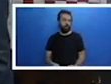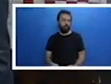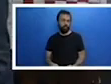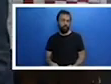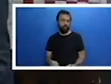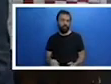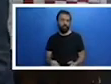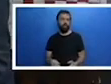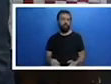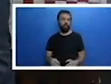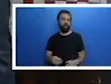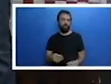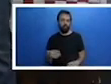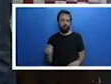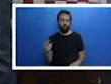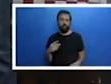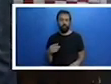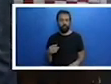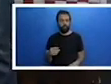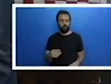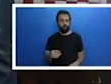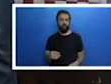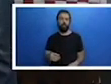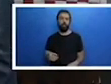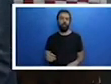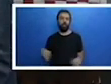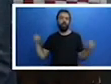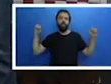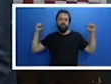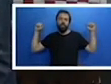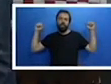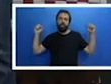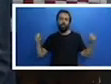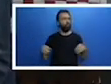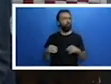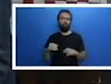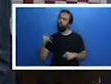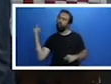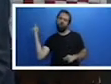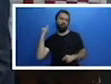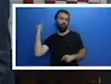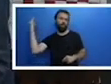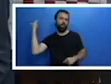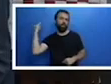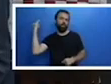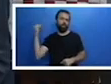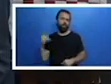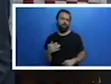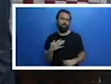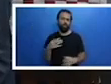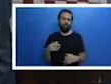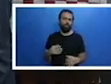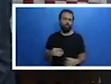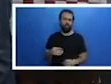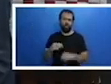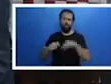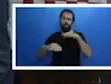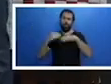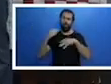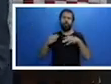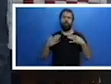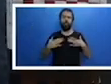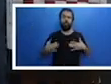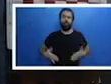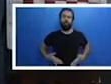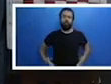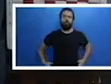também que todas as atividades físicas elas têm uma relevância muito grande, né? Elas são importantes para nós, para o desenvolvimento do nosso corpo, e o